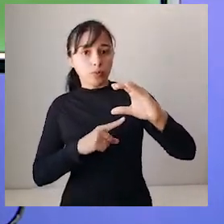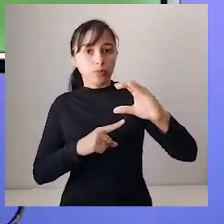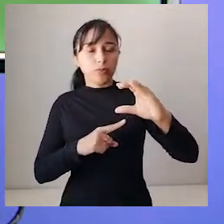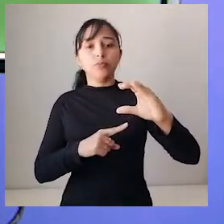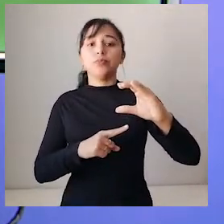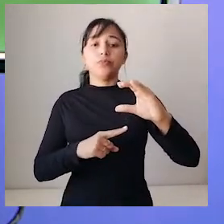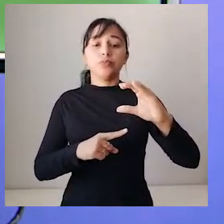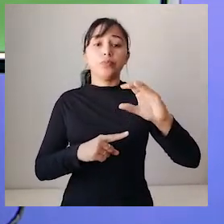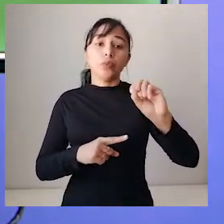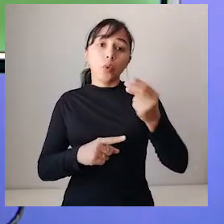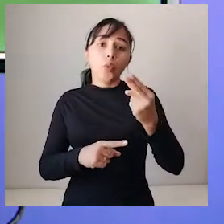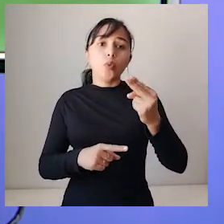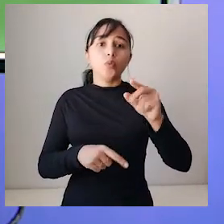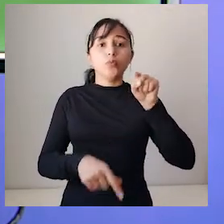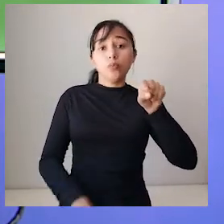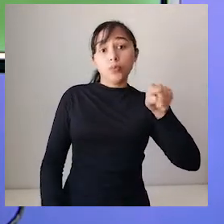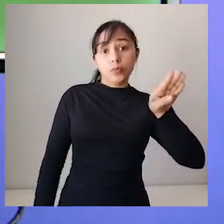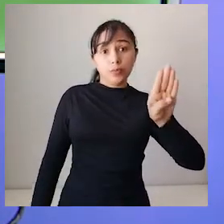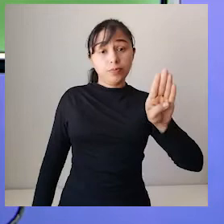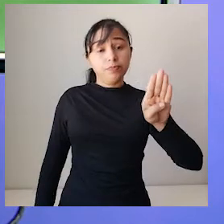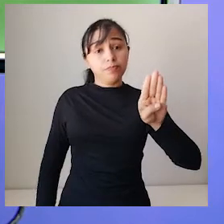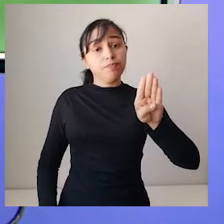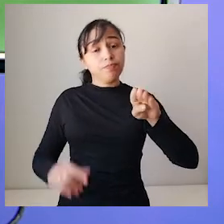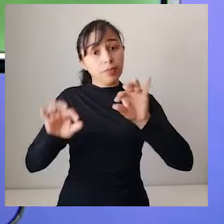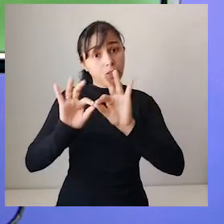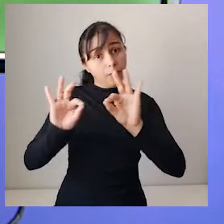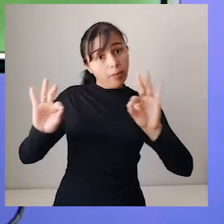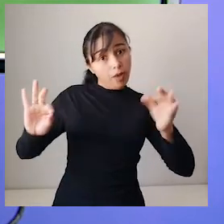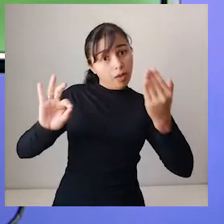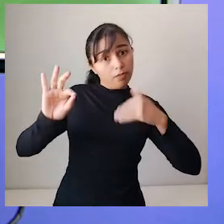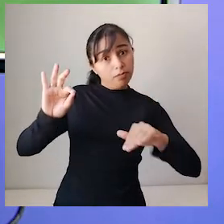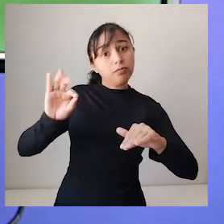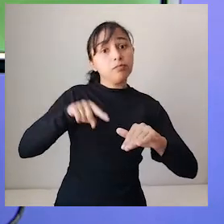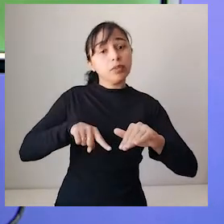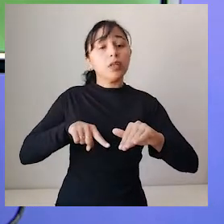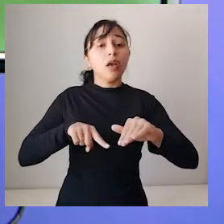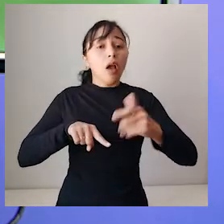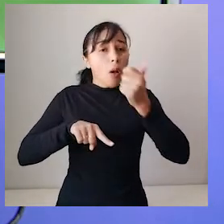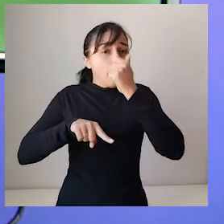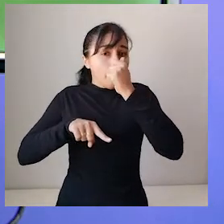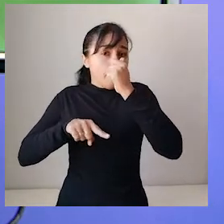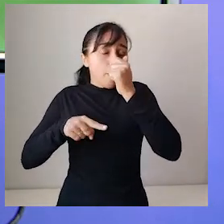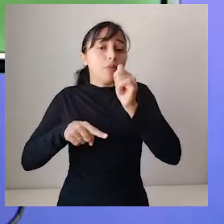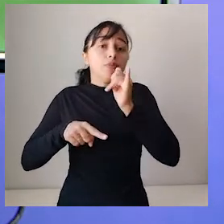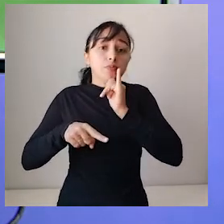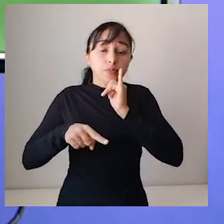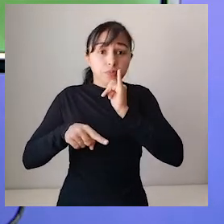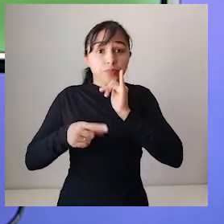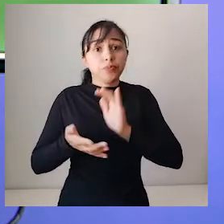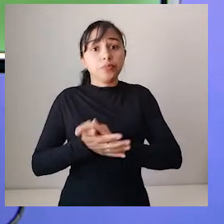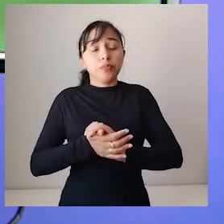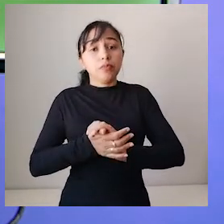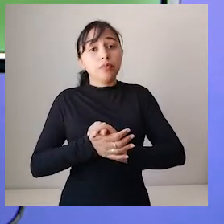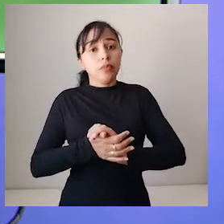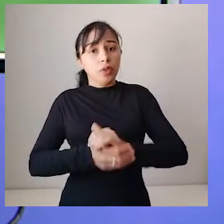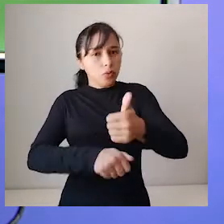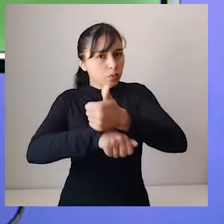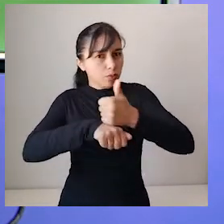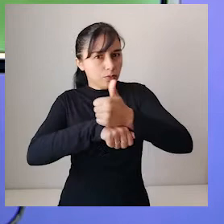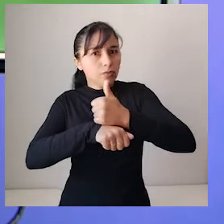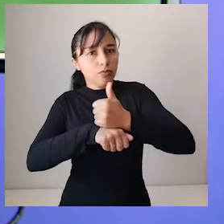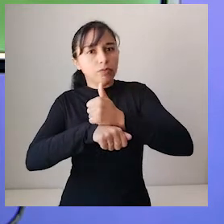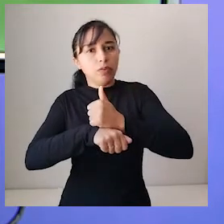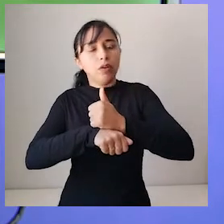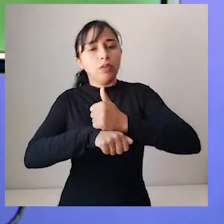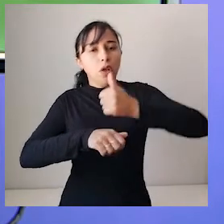que estão abaixo dessa linha tracejada, a pressão é maior. Por isso, por exemplo, que os mergulhadores precisam